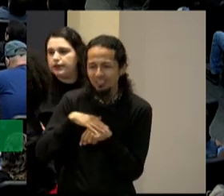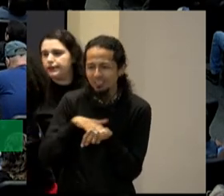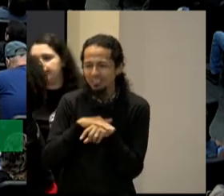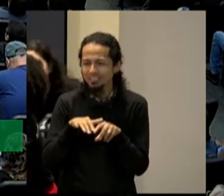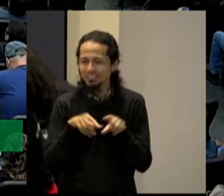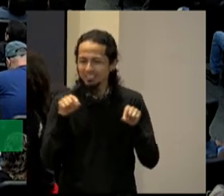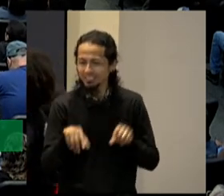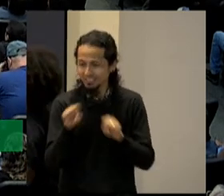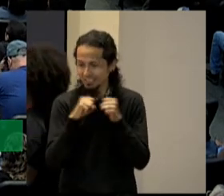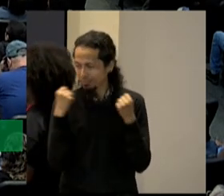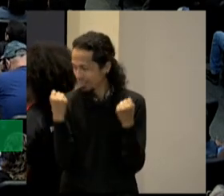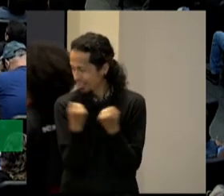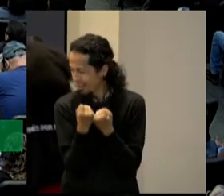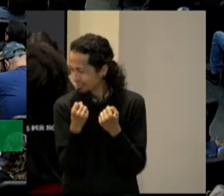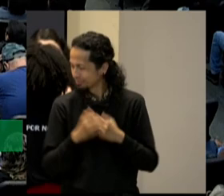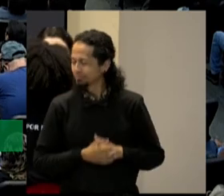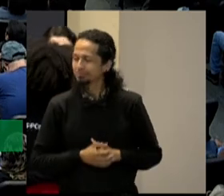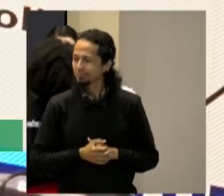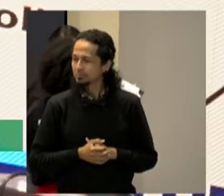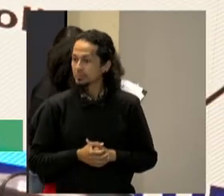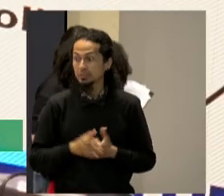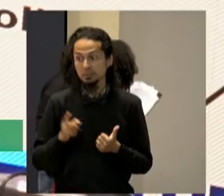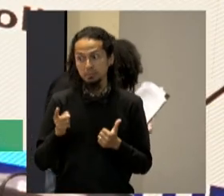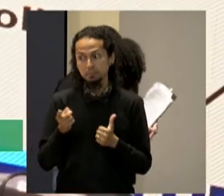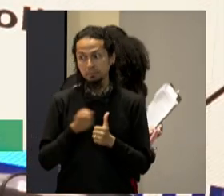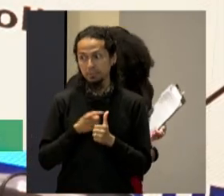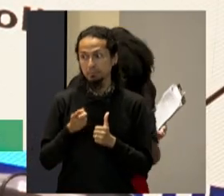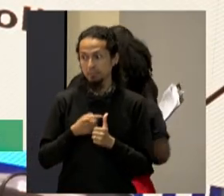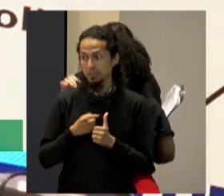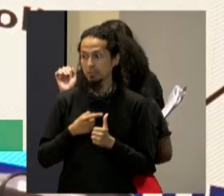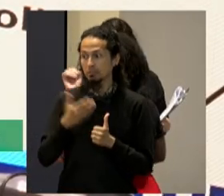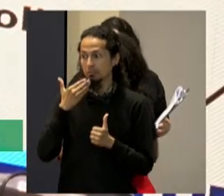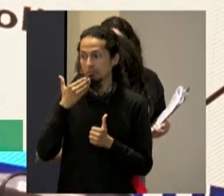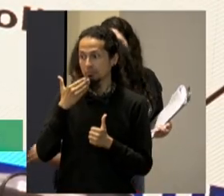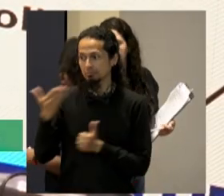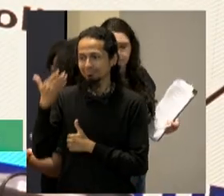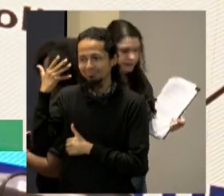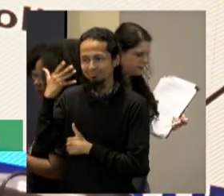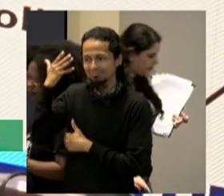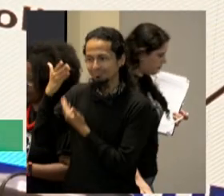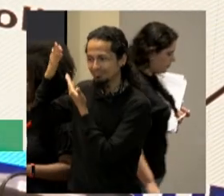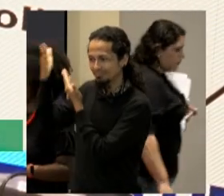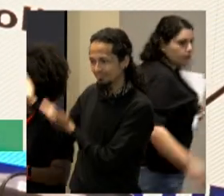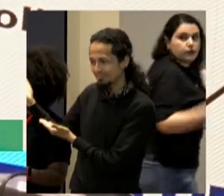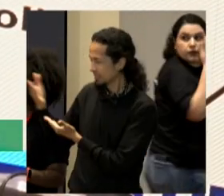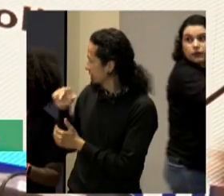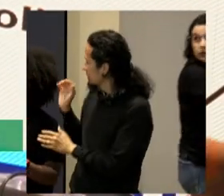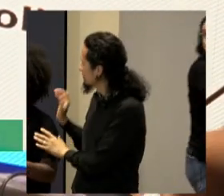seminário. Então, primeiro eu vou passar a palavra à professora Jerusy.